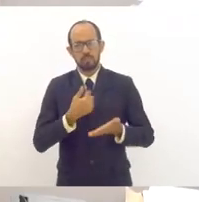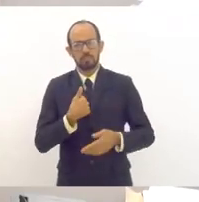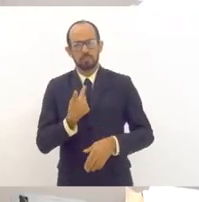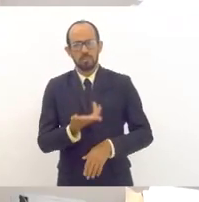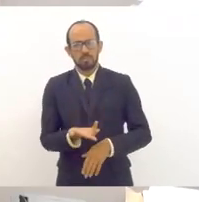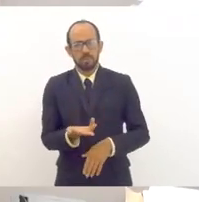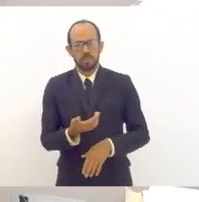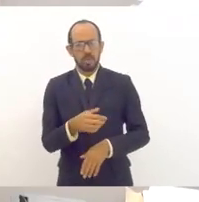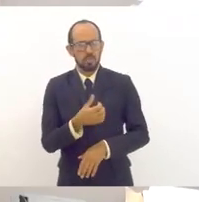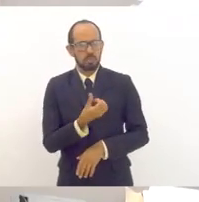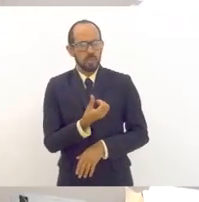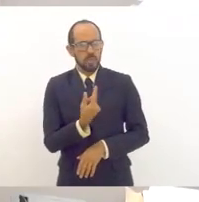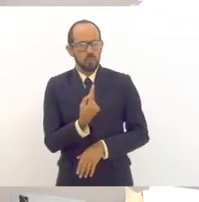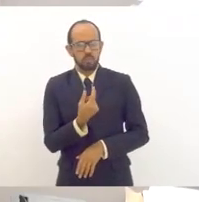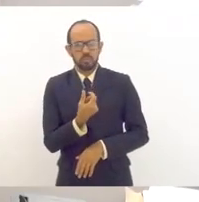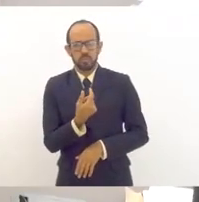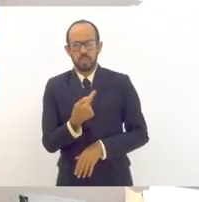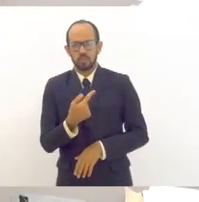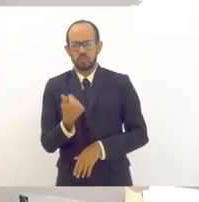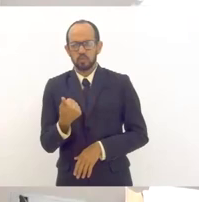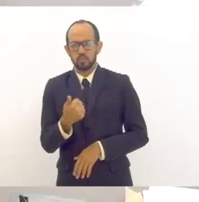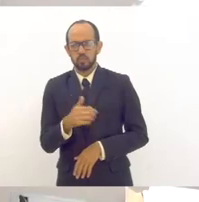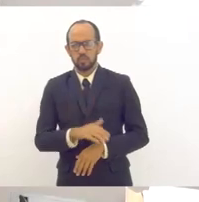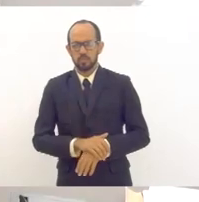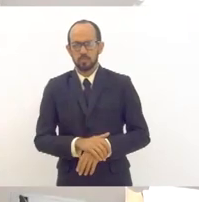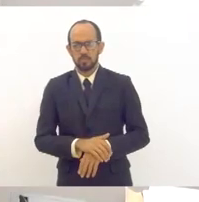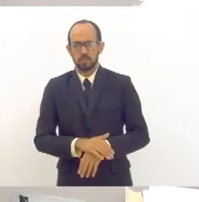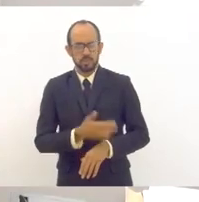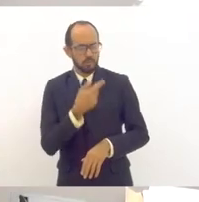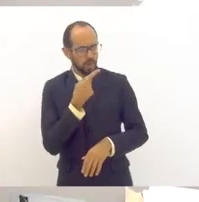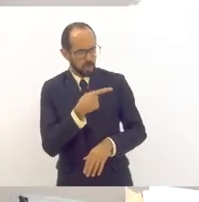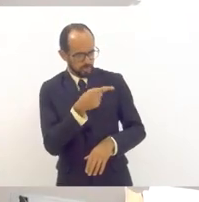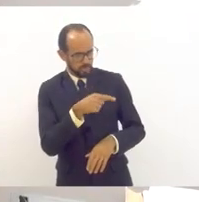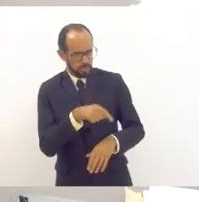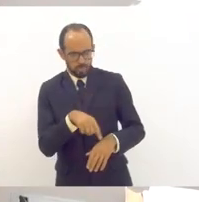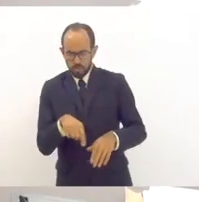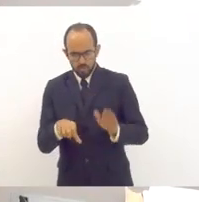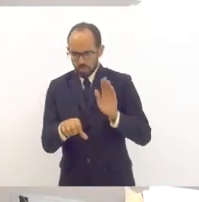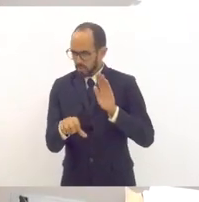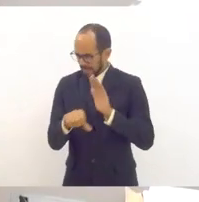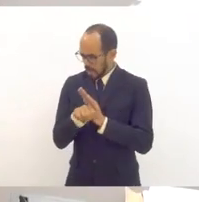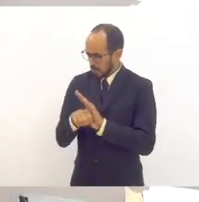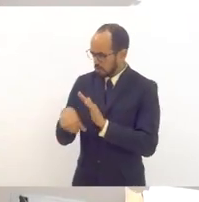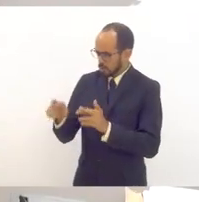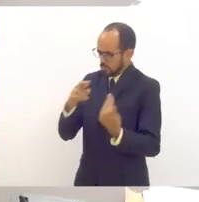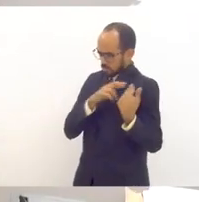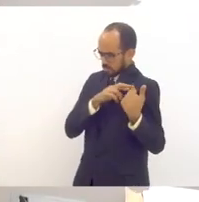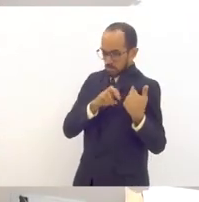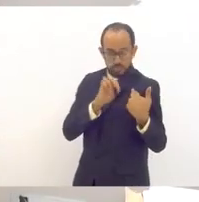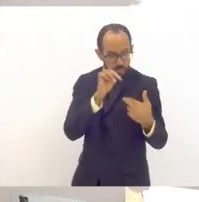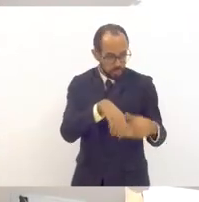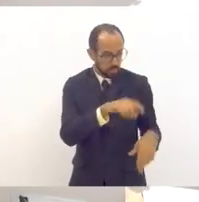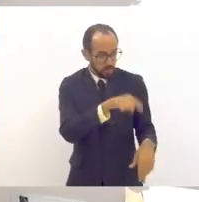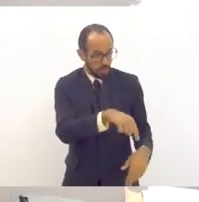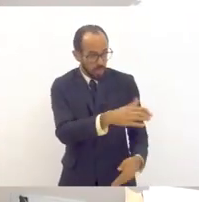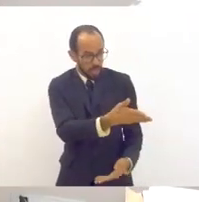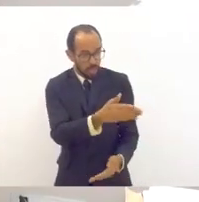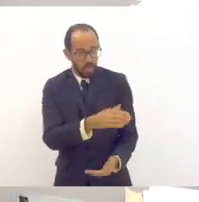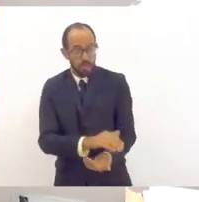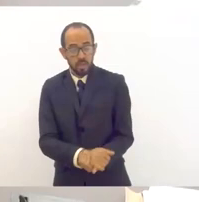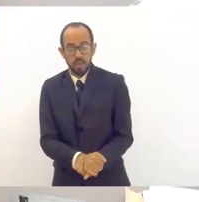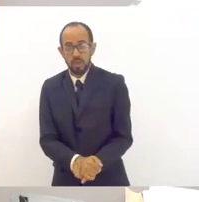parece que a gente tá tratando de um crime de responsabilidade como Governador tá tributando em cima